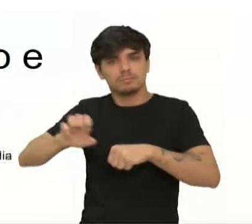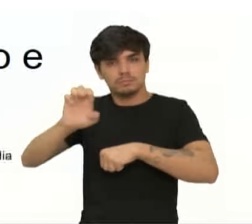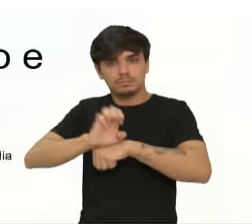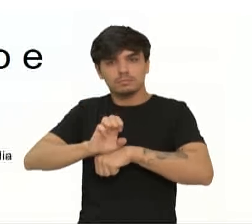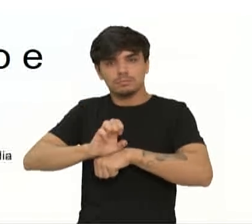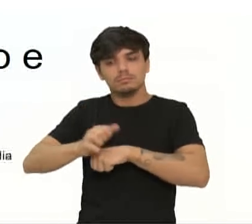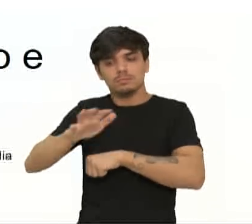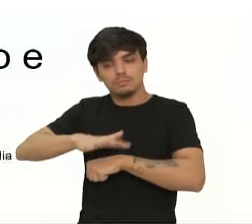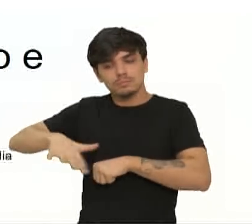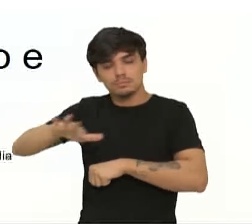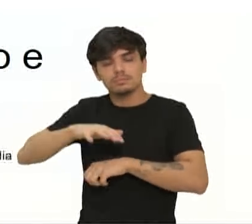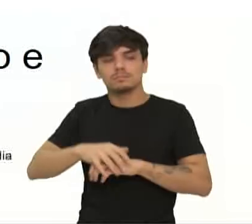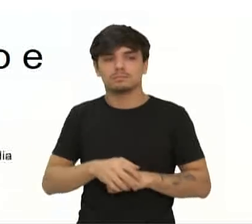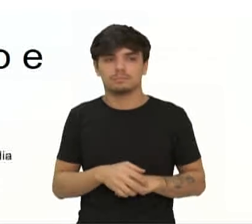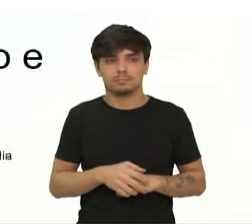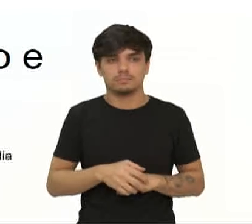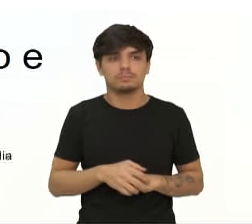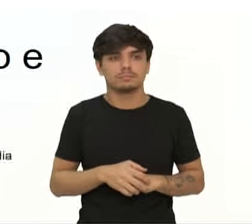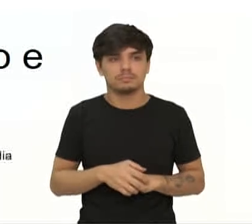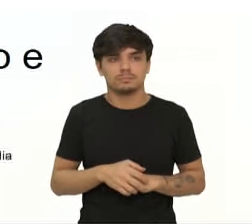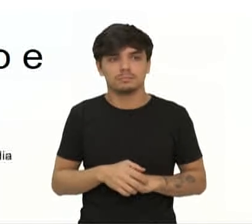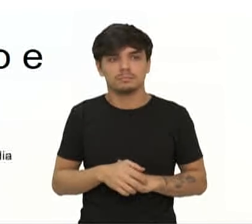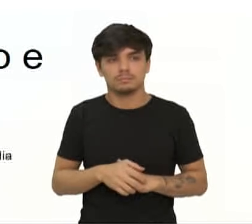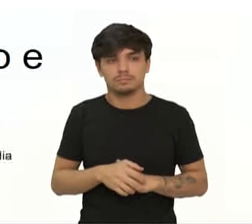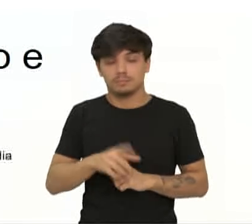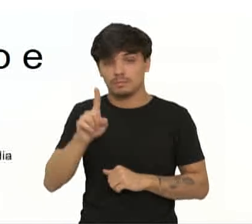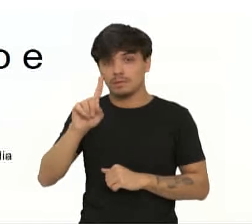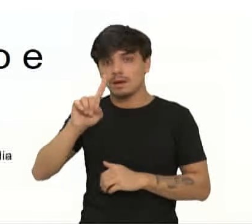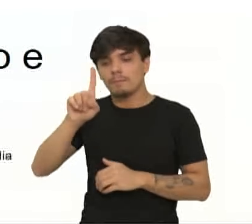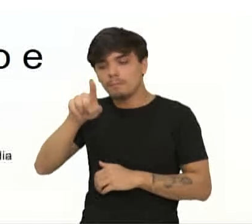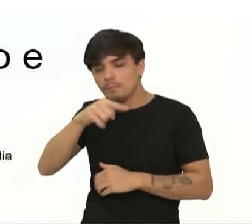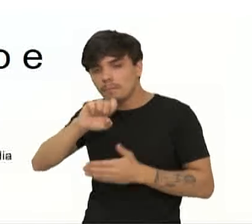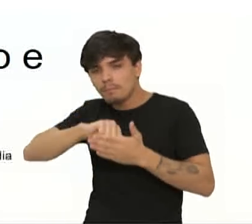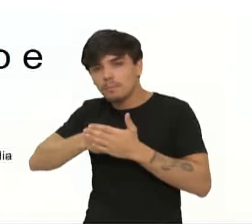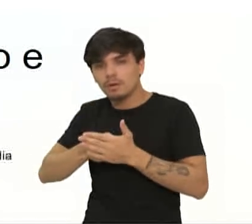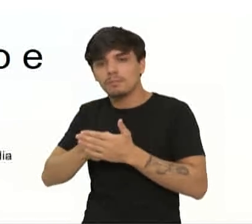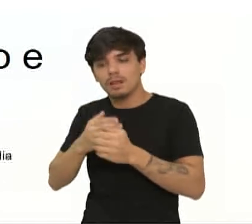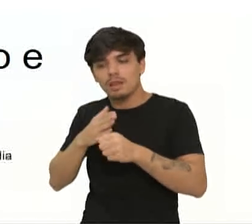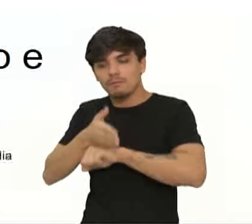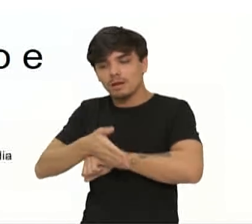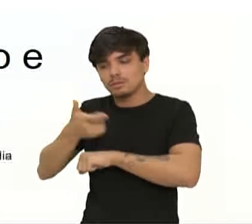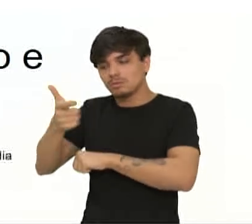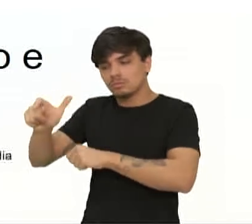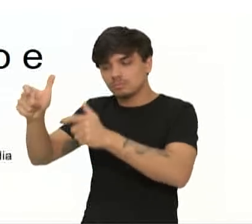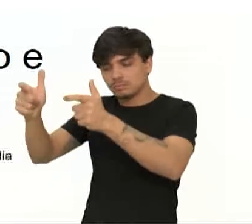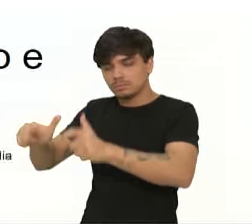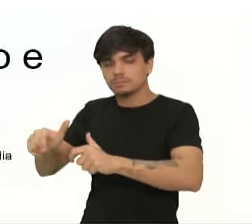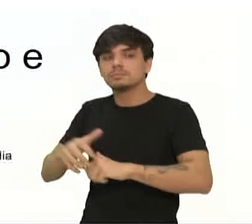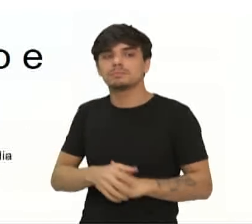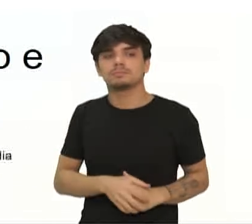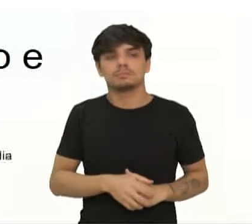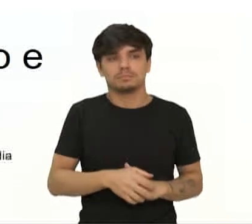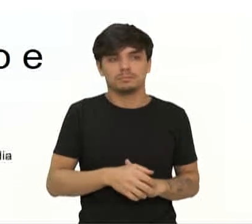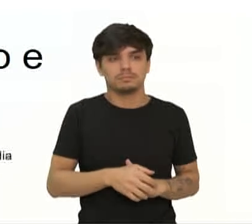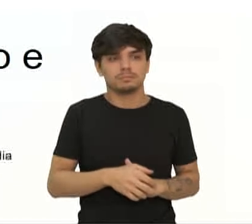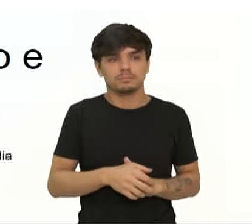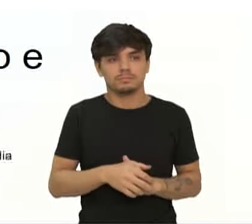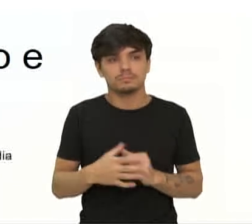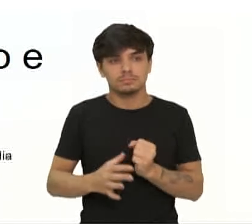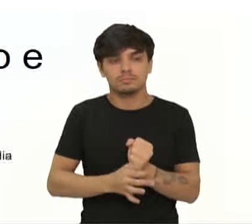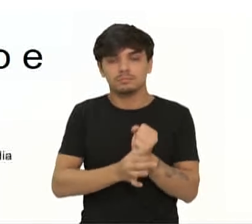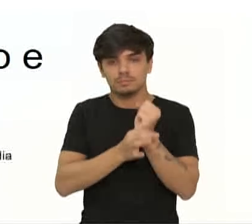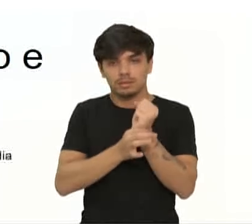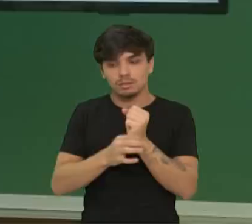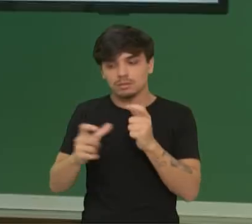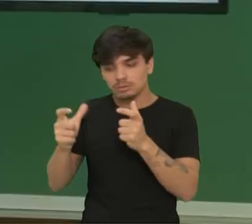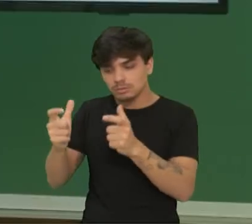territórios que não fosse o seu, tá? Quanto a, né, das monarquias dos estados nacionais, quanto à liberdade do culto e garantia os seus